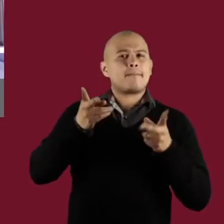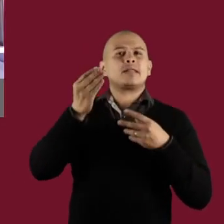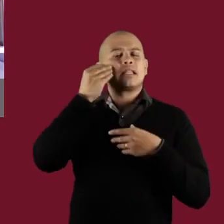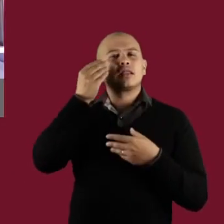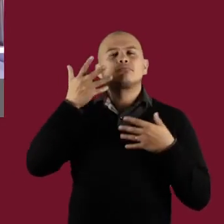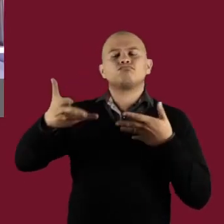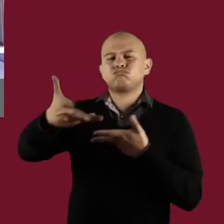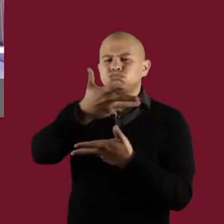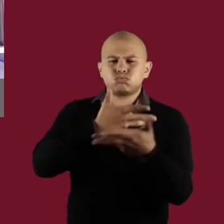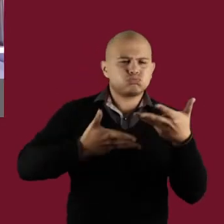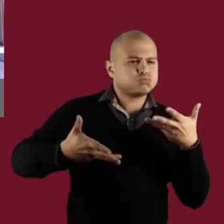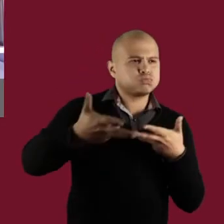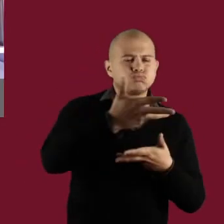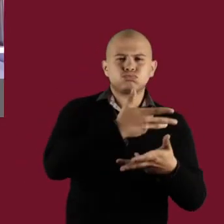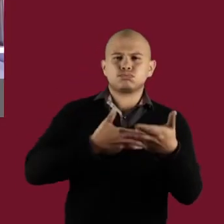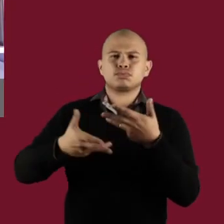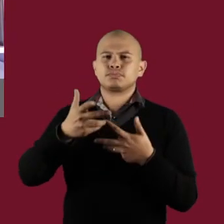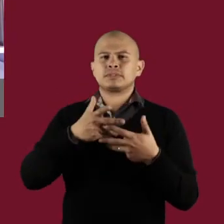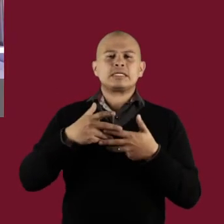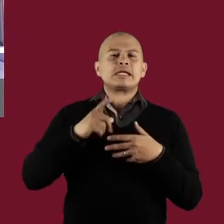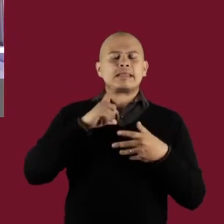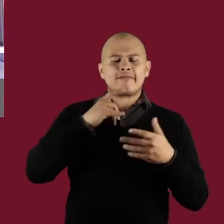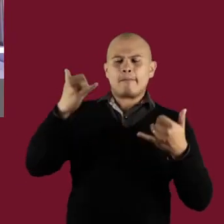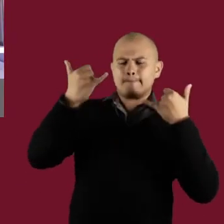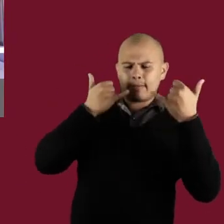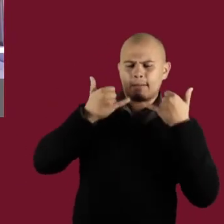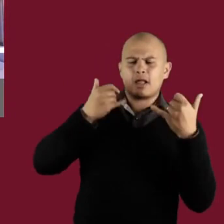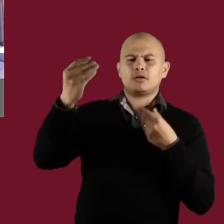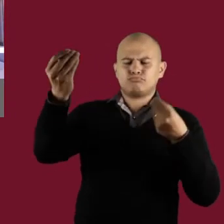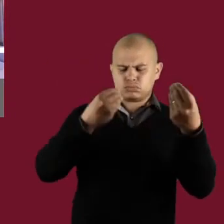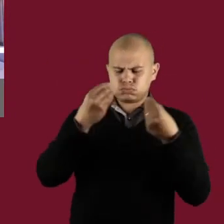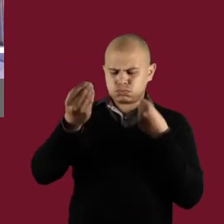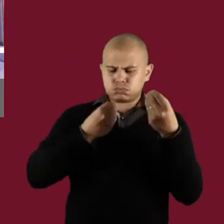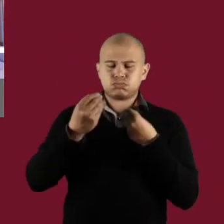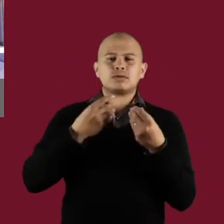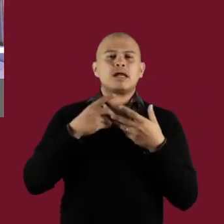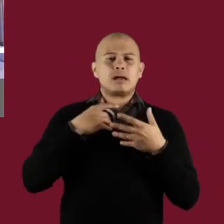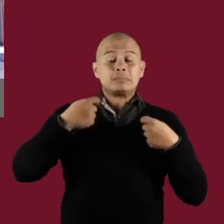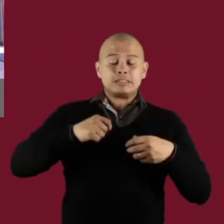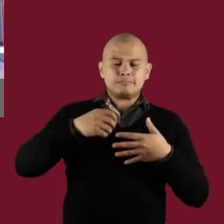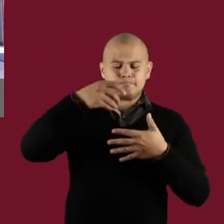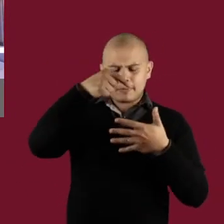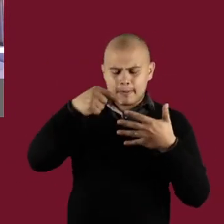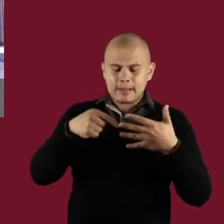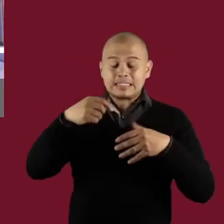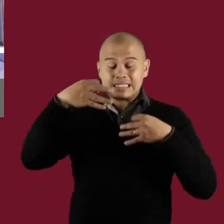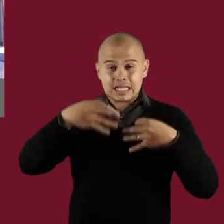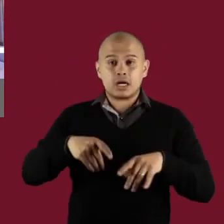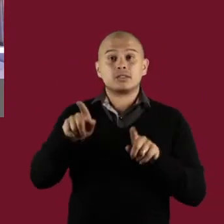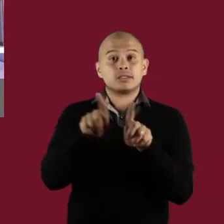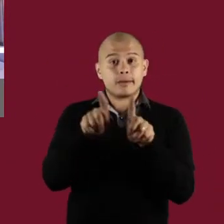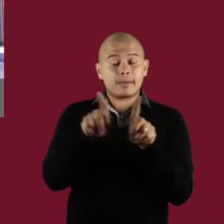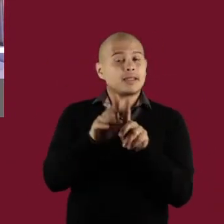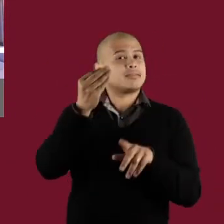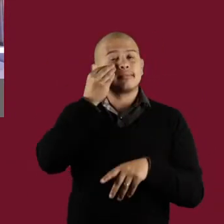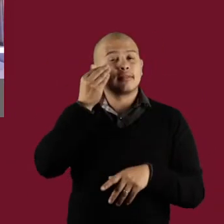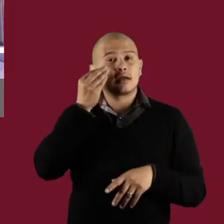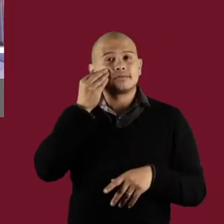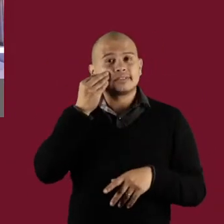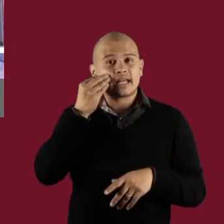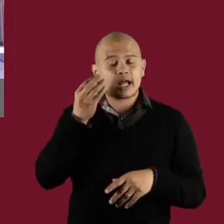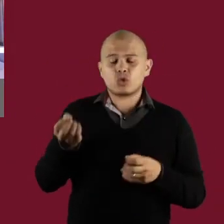no momento eram transmitidos. Os encontros nas Nações Unidas que visavam aproximar os